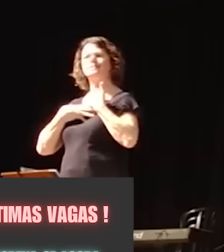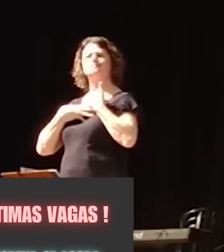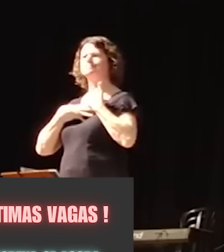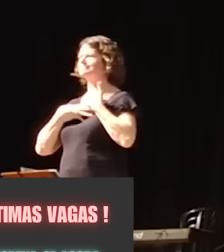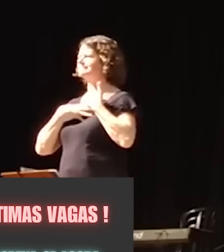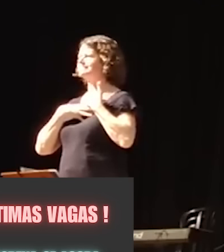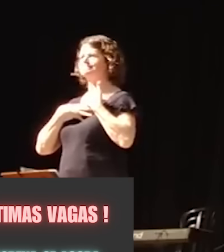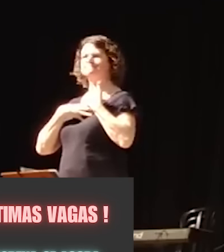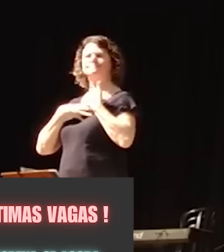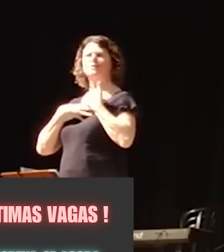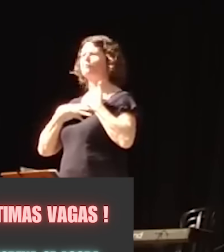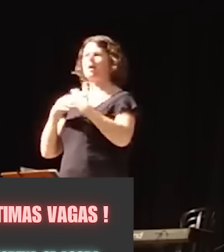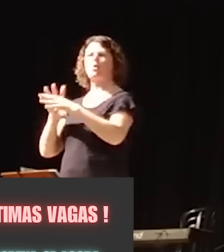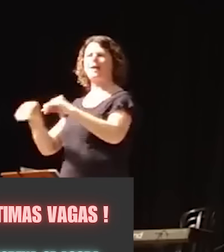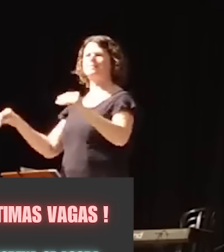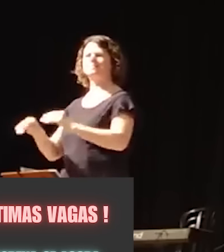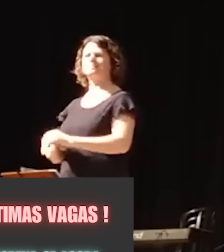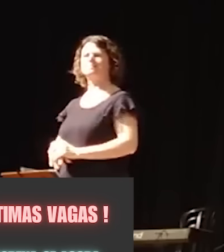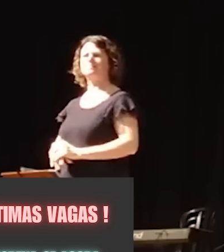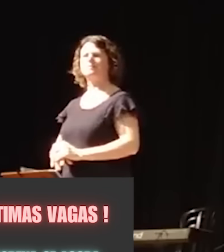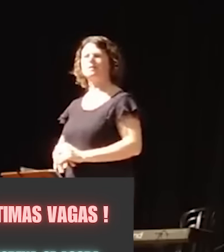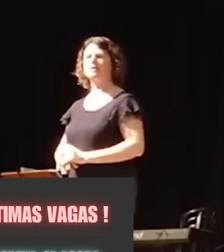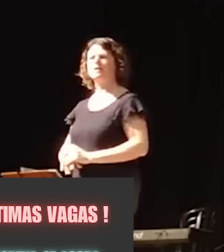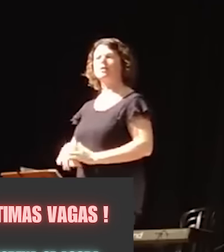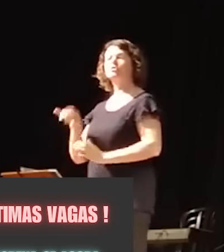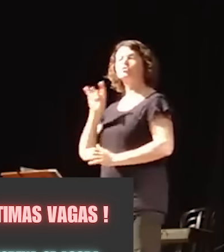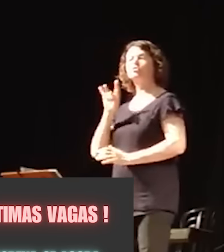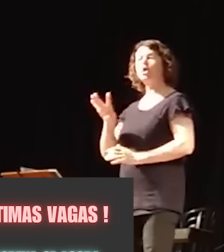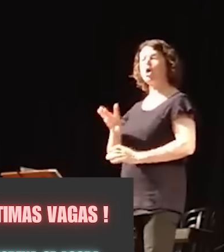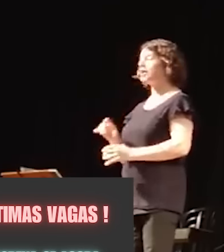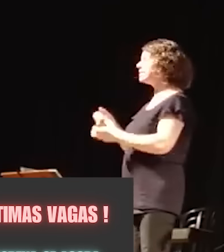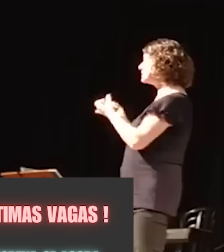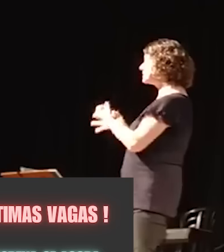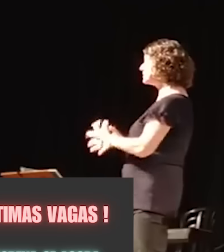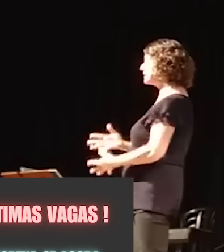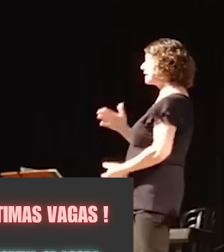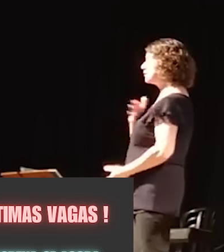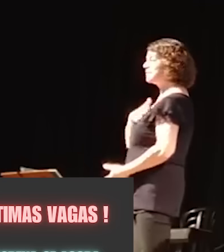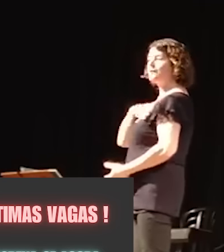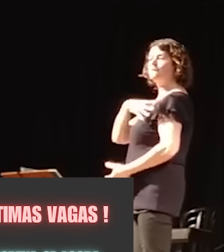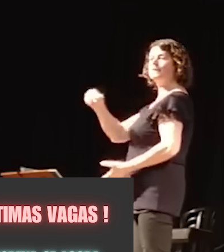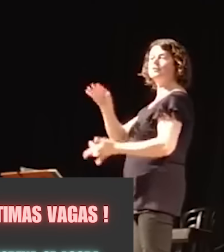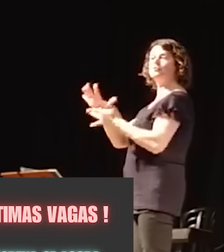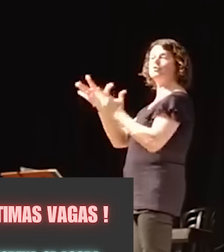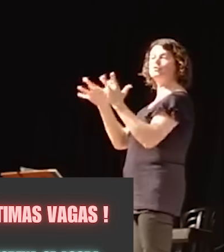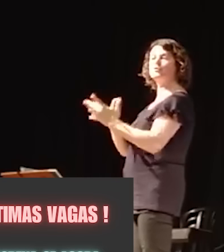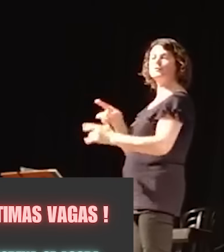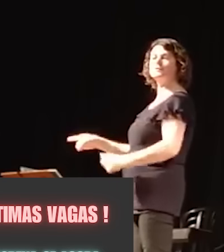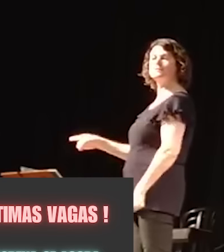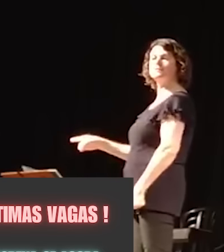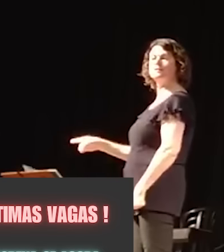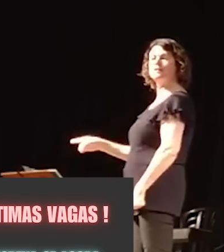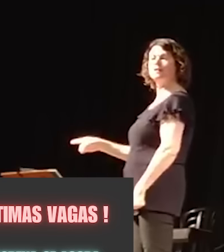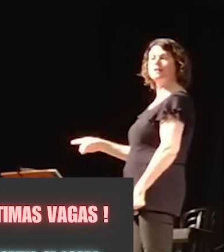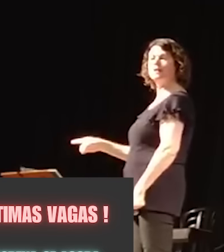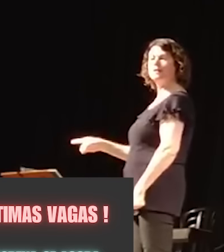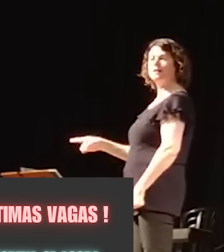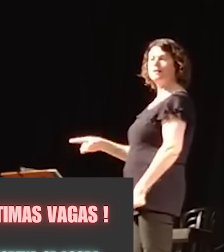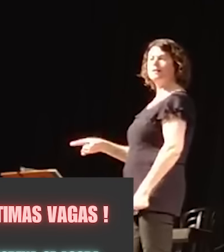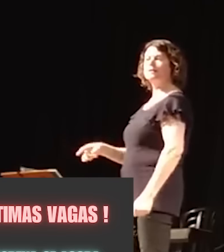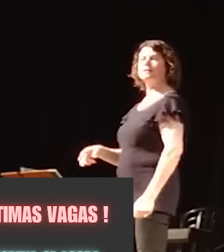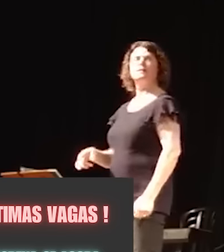fala do meu filho Jesus só isso que ele falou com e falou como Som de Muitas armas eu entrei ele falou assim